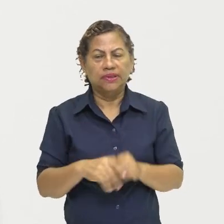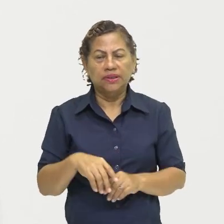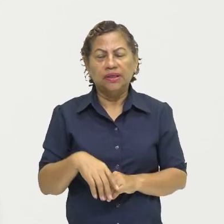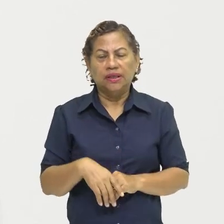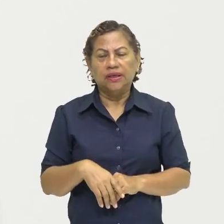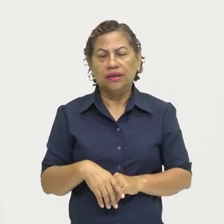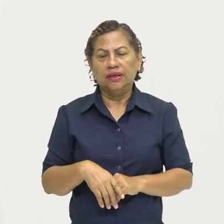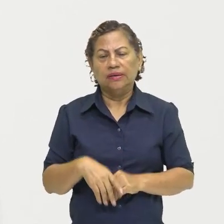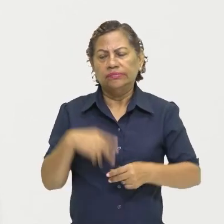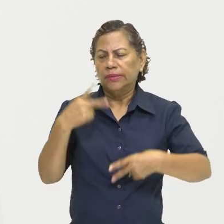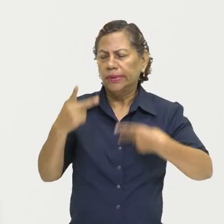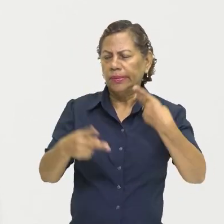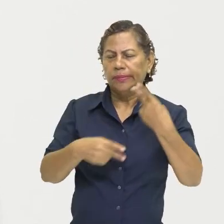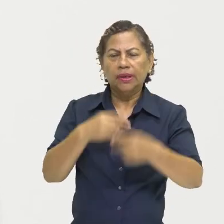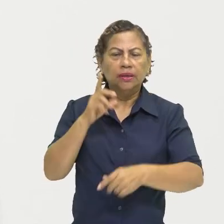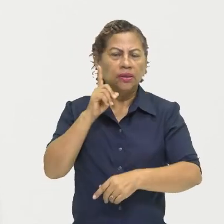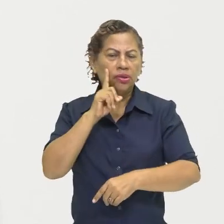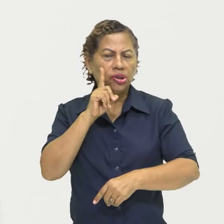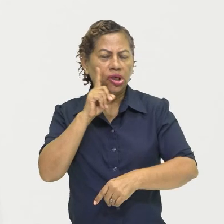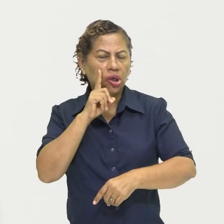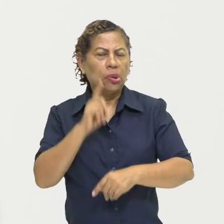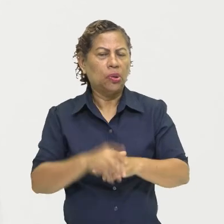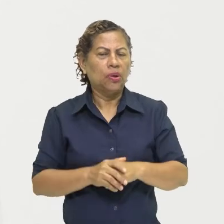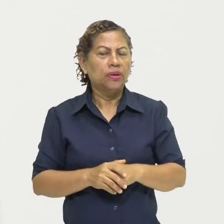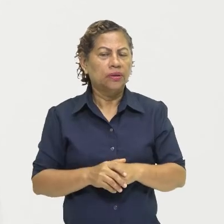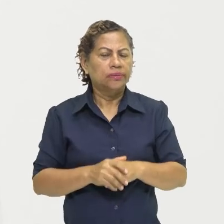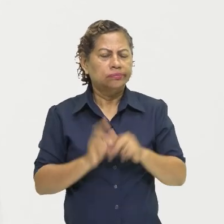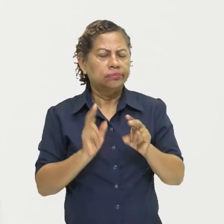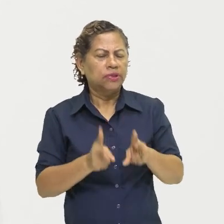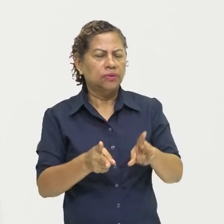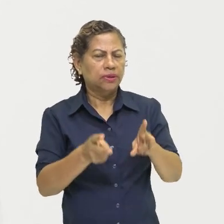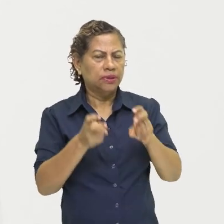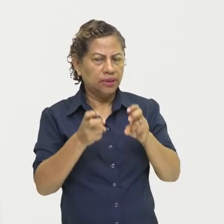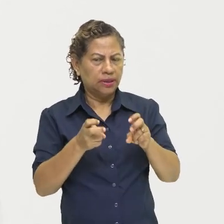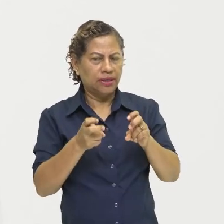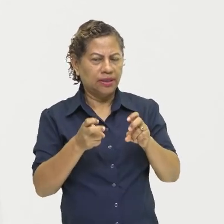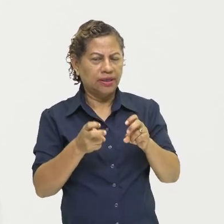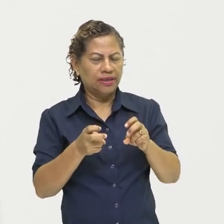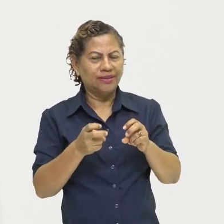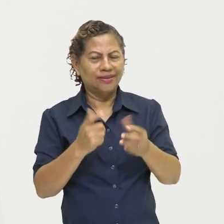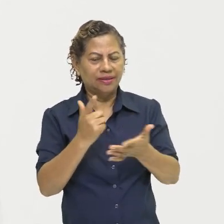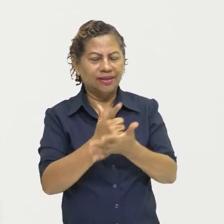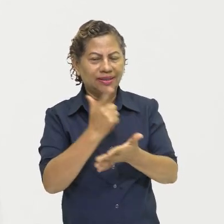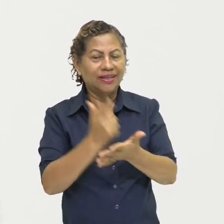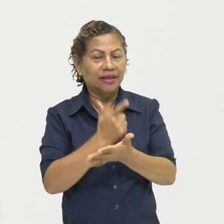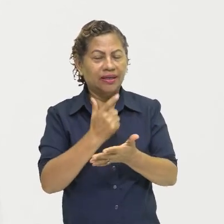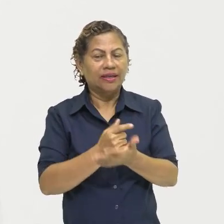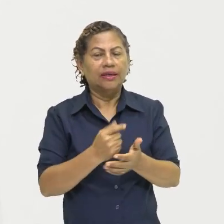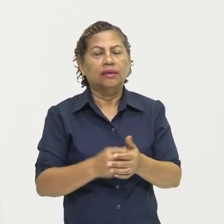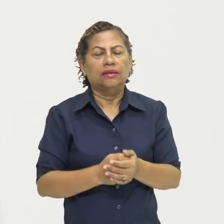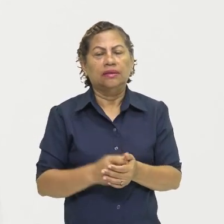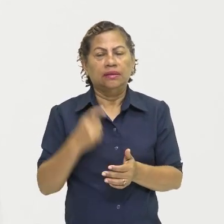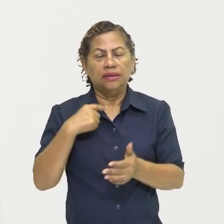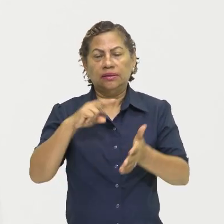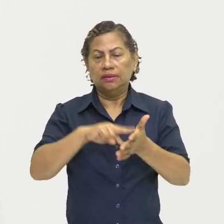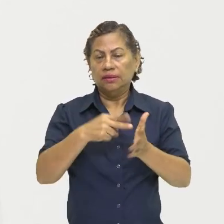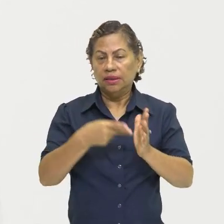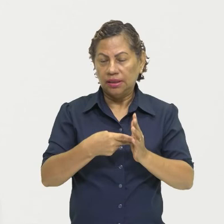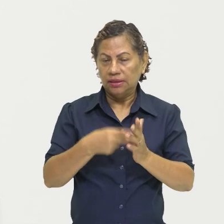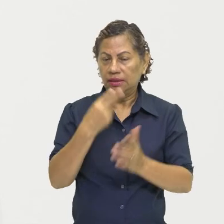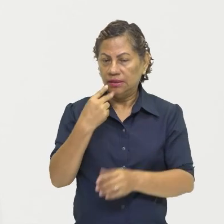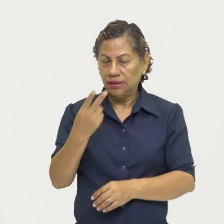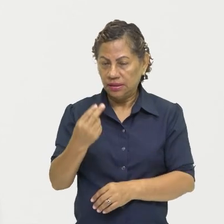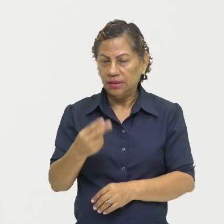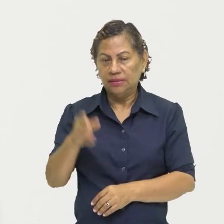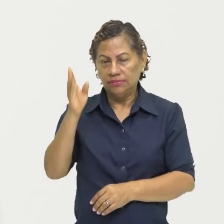leitor, né, da obra, mostrando a nossa língua, né, a língua portuguesa do Brasil, né. E aí,